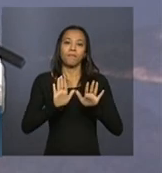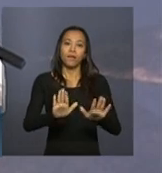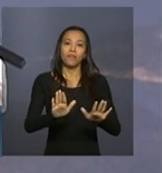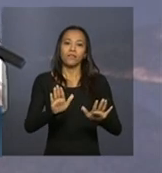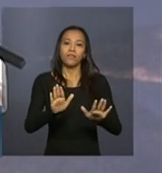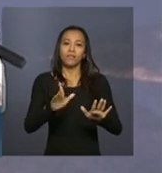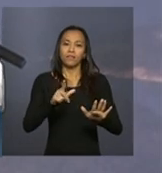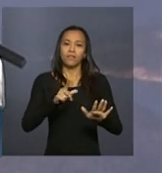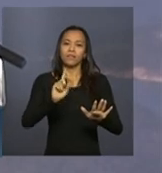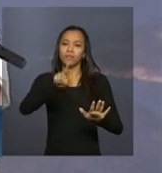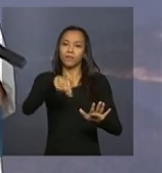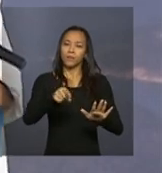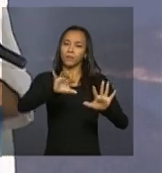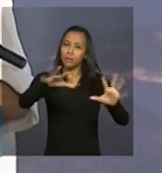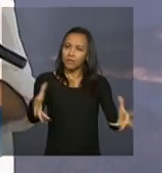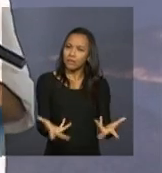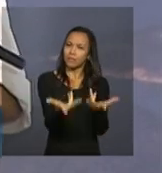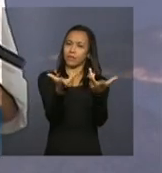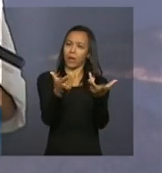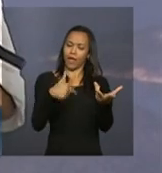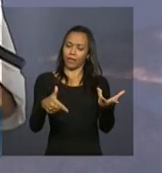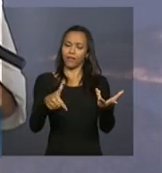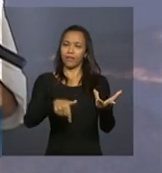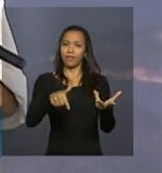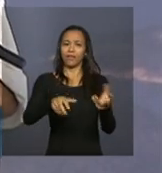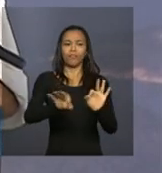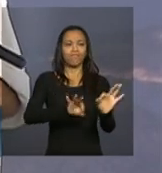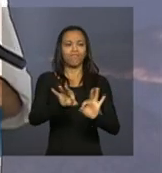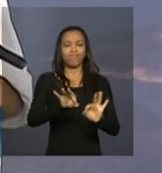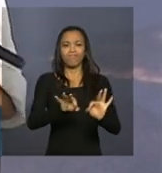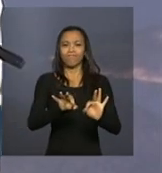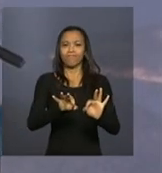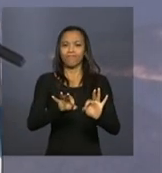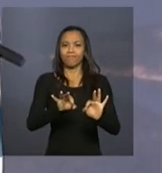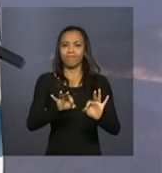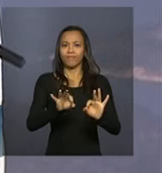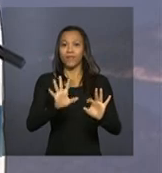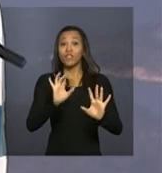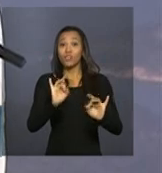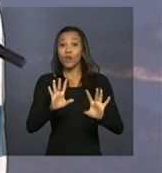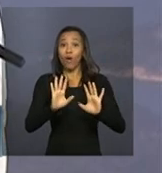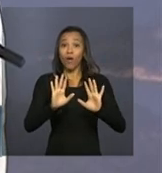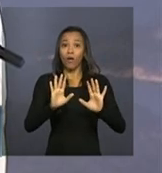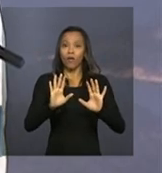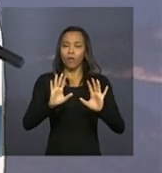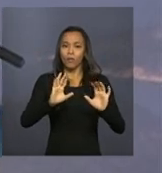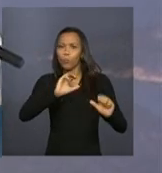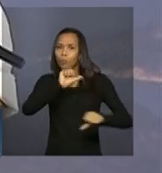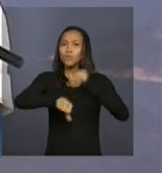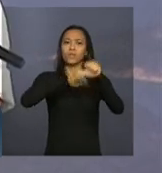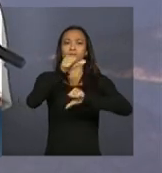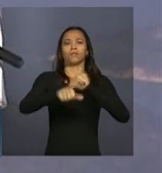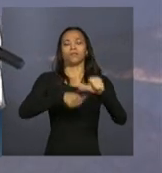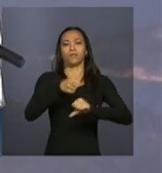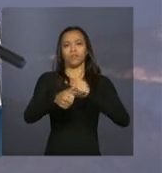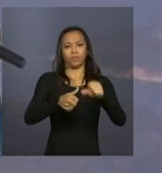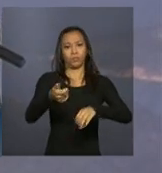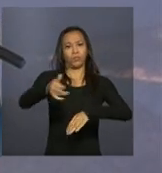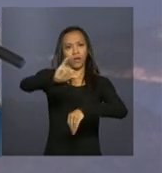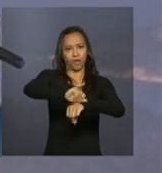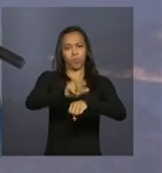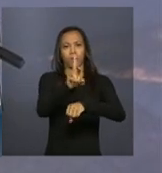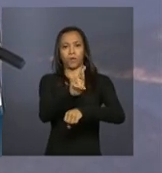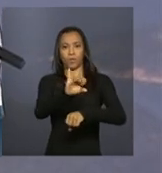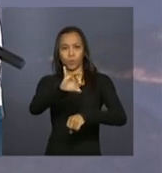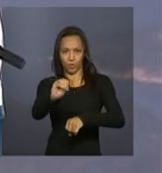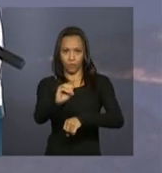tem uma cerimônia mais simbólica, aqui a gente tem uma cerimônia um pouco mais voltada para as transformações do Rio. As